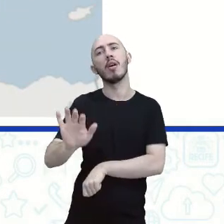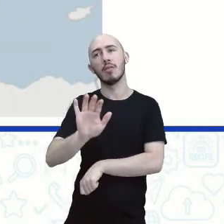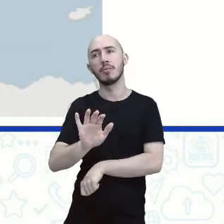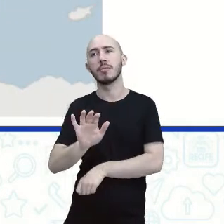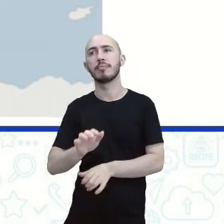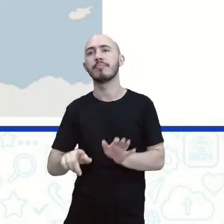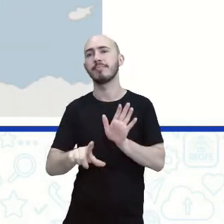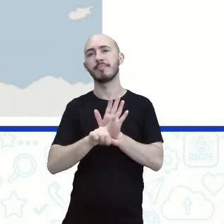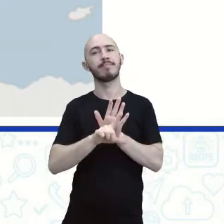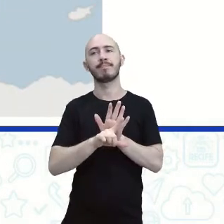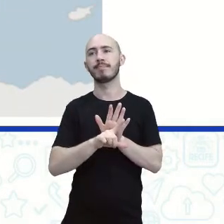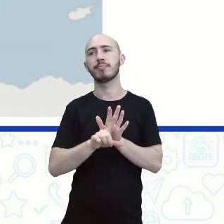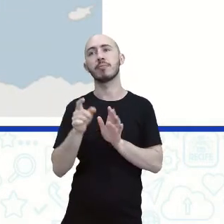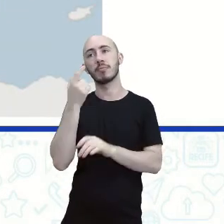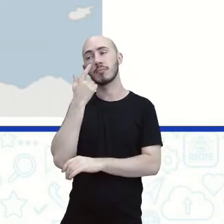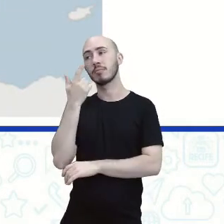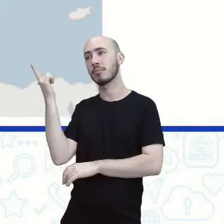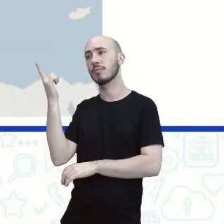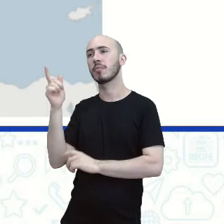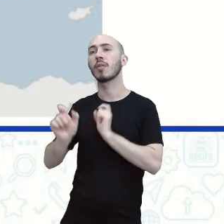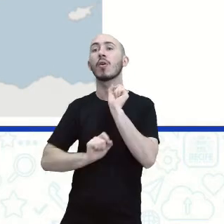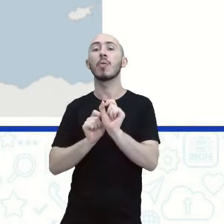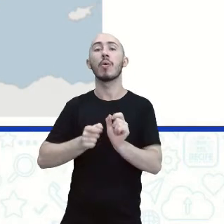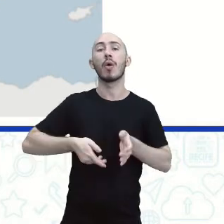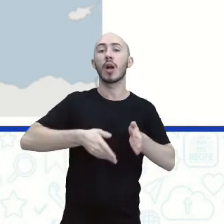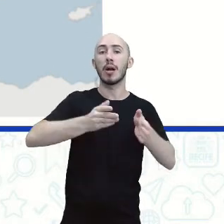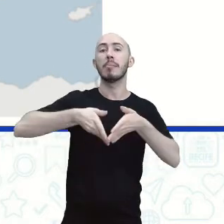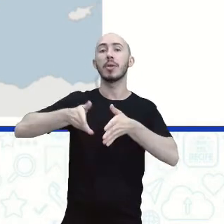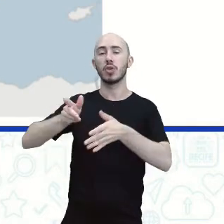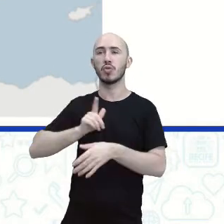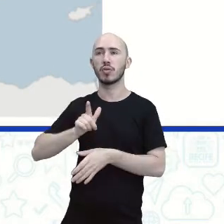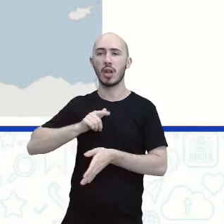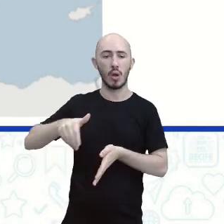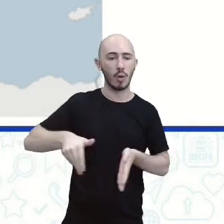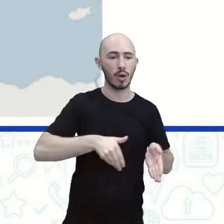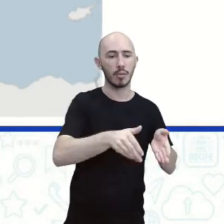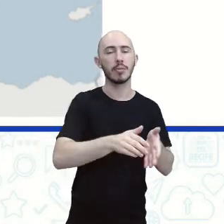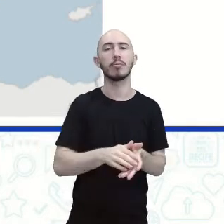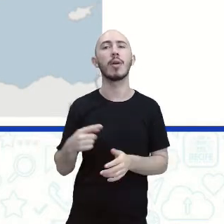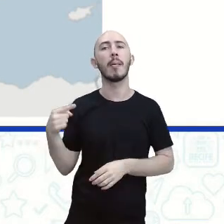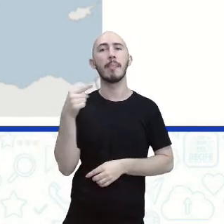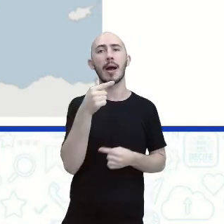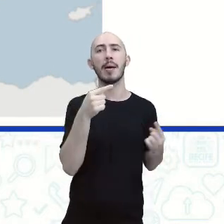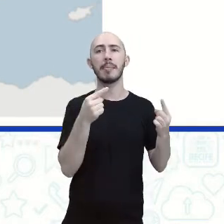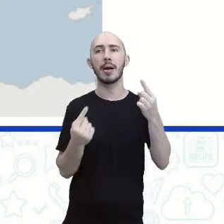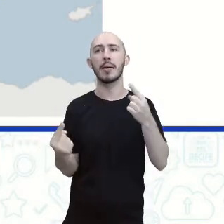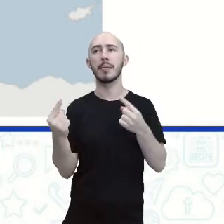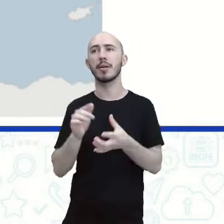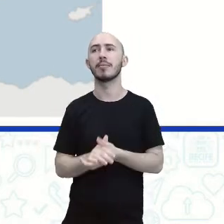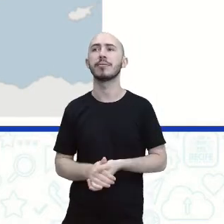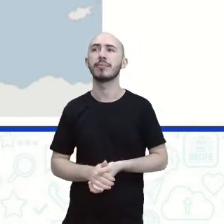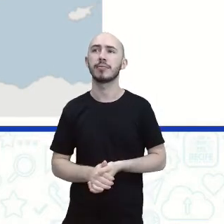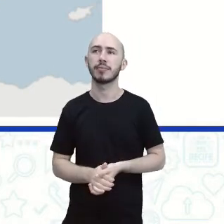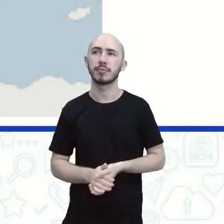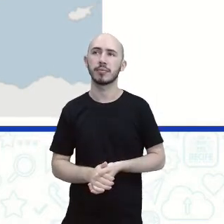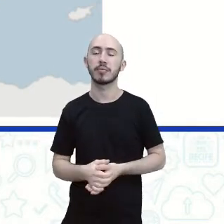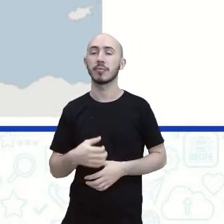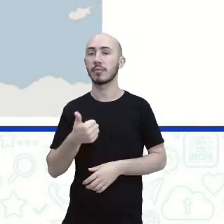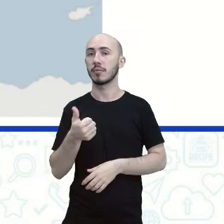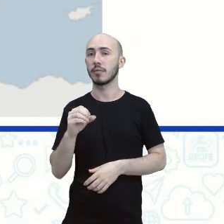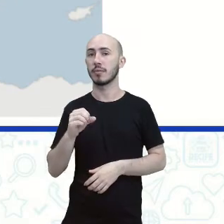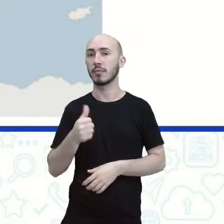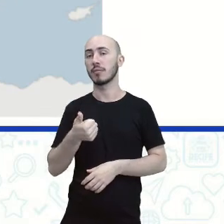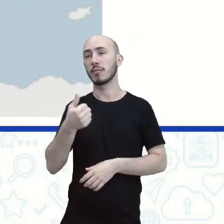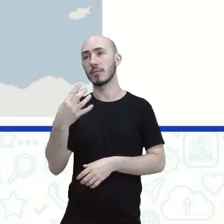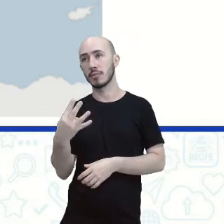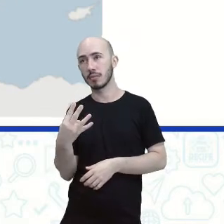essa é a rota, professor. Olha aí. Essa é a rota que eles fazem aqui. Não sei se dá para ver bem aqui, tá? A 2014 2015 no oeste mediterrâneo,